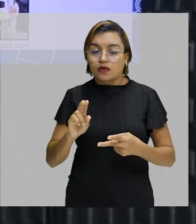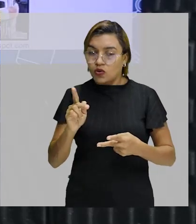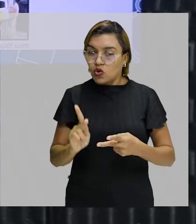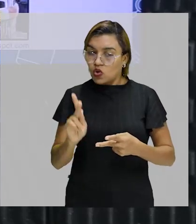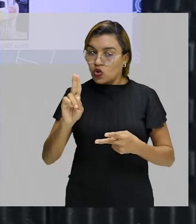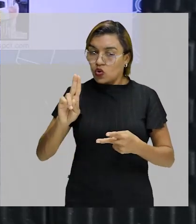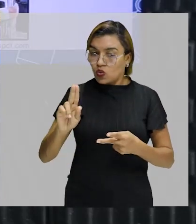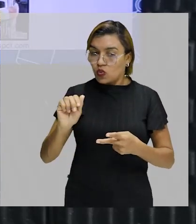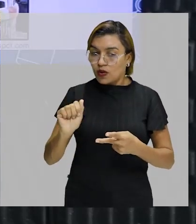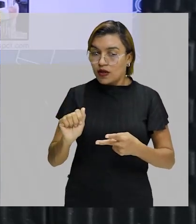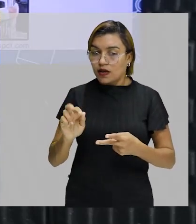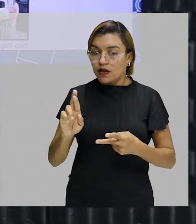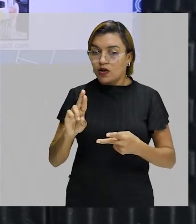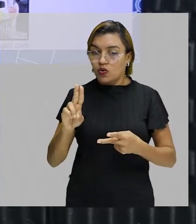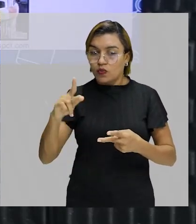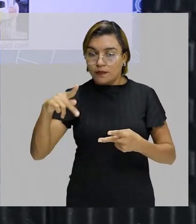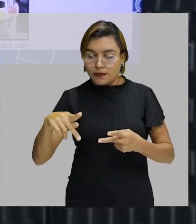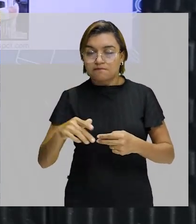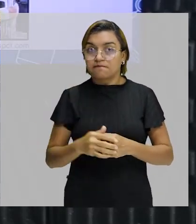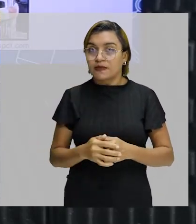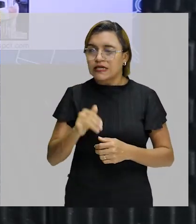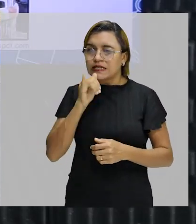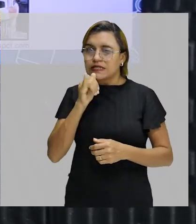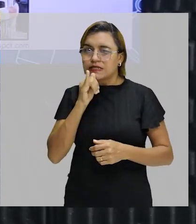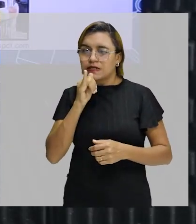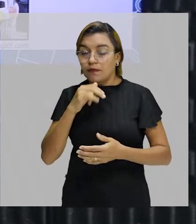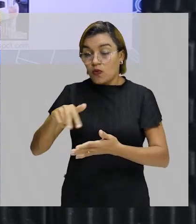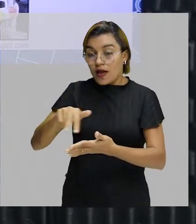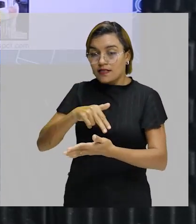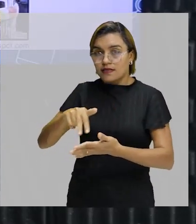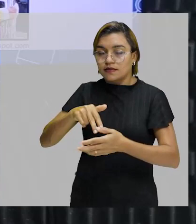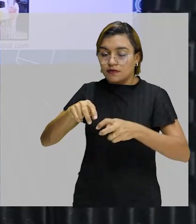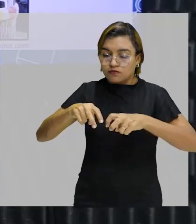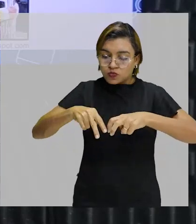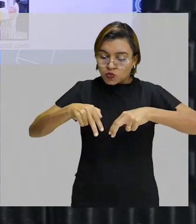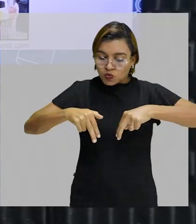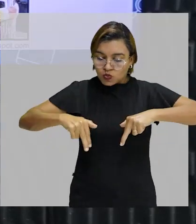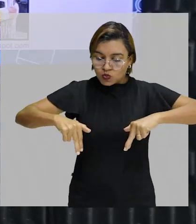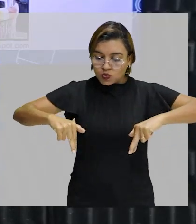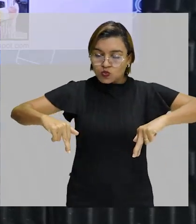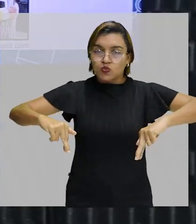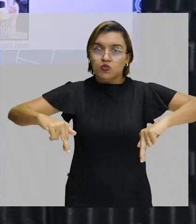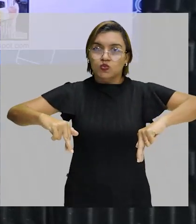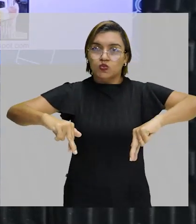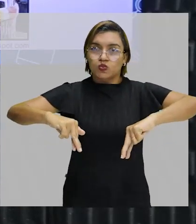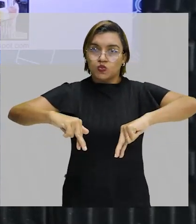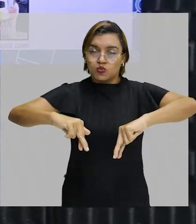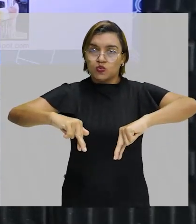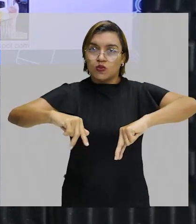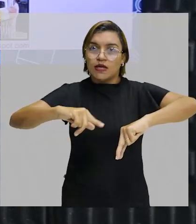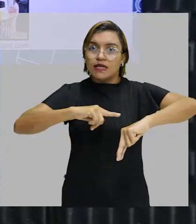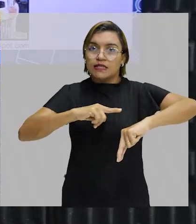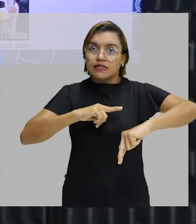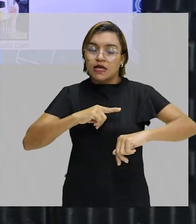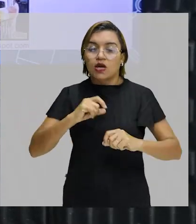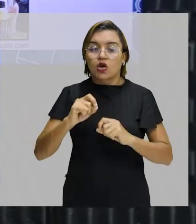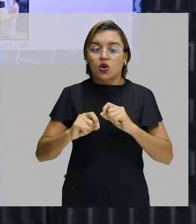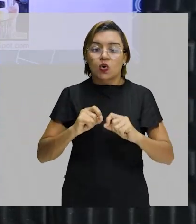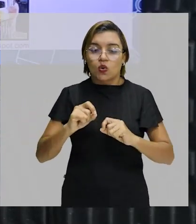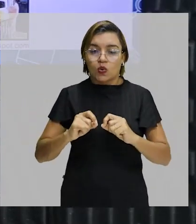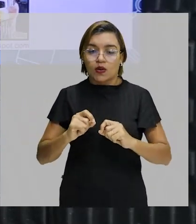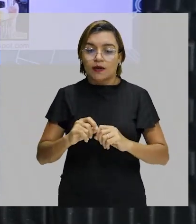danças circulares. Quando uma dança ela é formada em círculo, demonstra ali uma certa quebra de